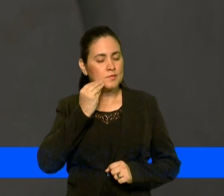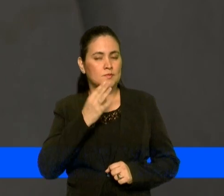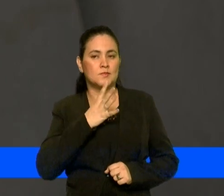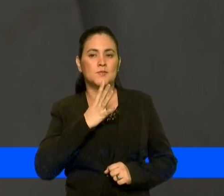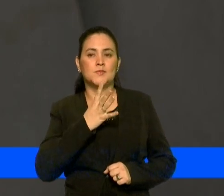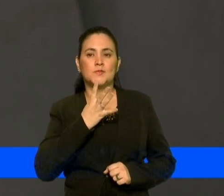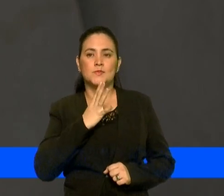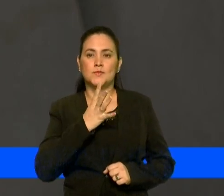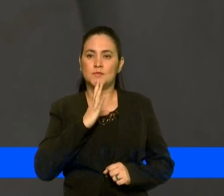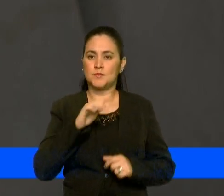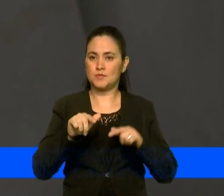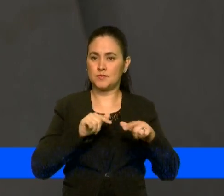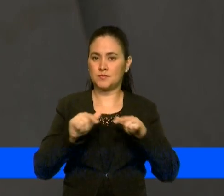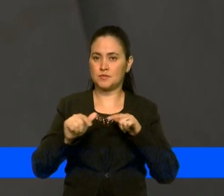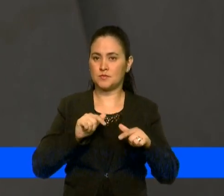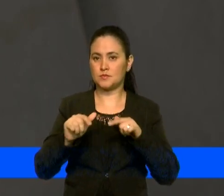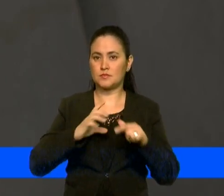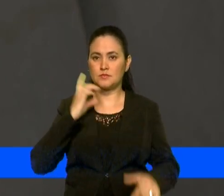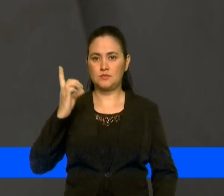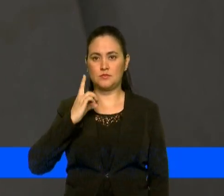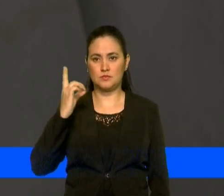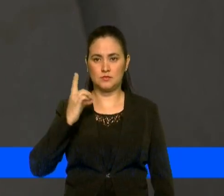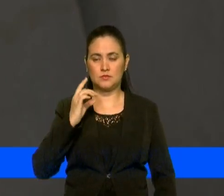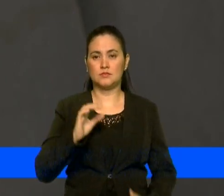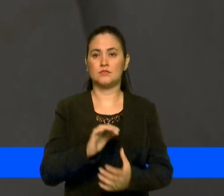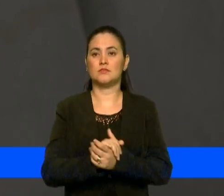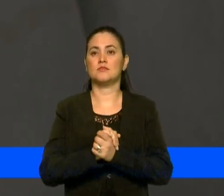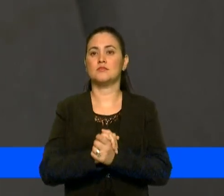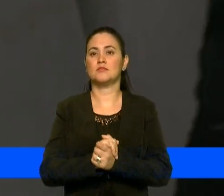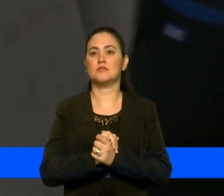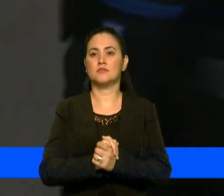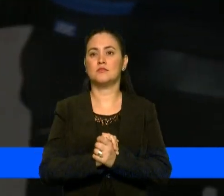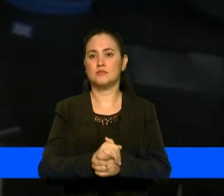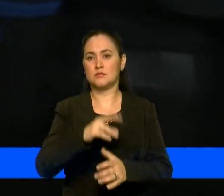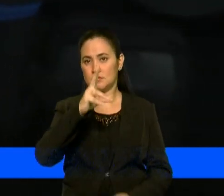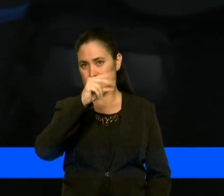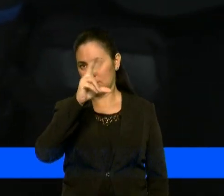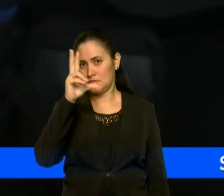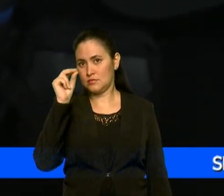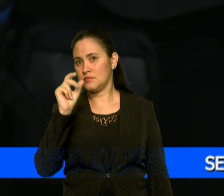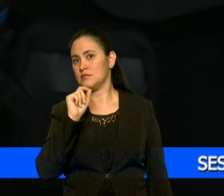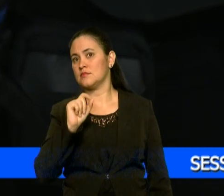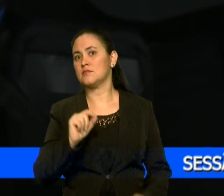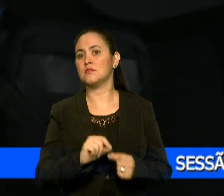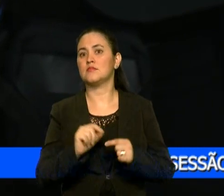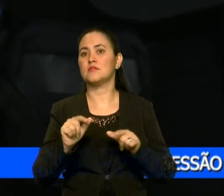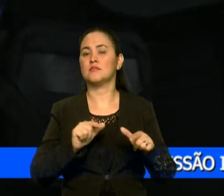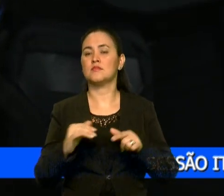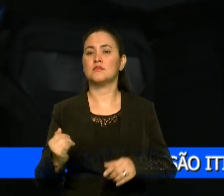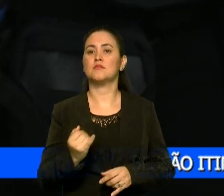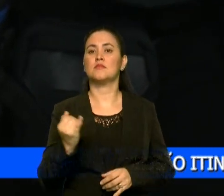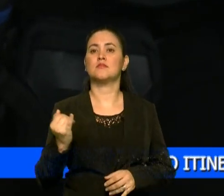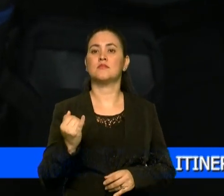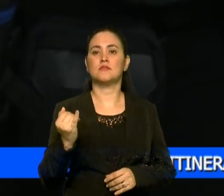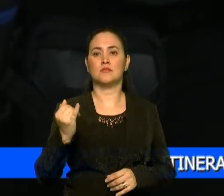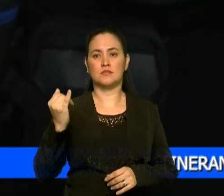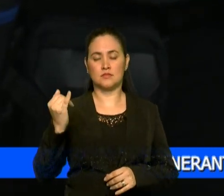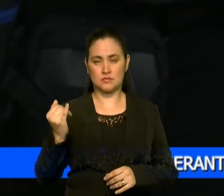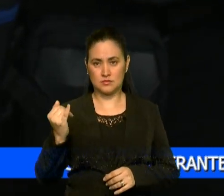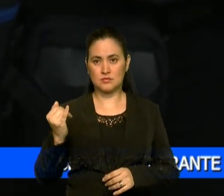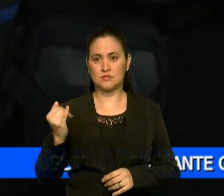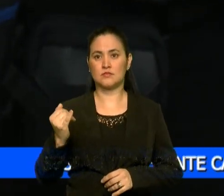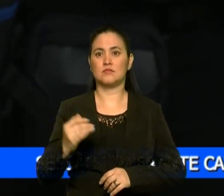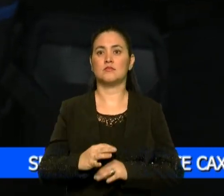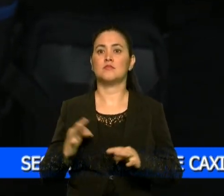de Caxias, o prefeito, que faz um grande trabalho e que é um espelho para todos nós, prefeitos, e que nos